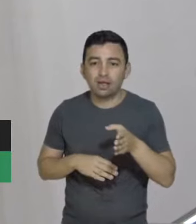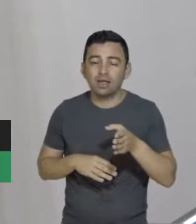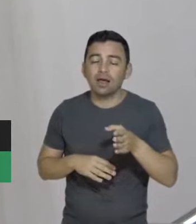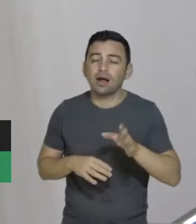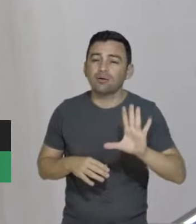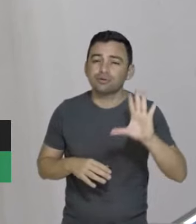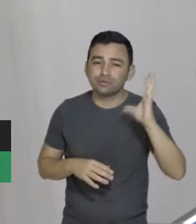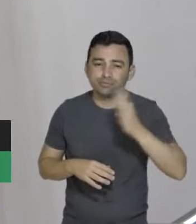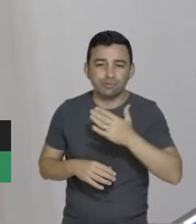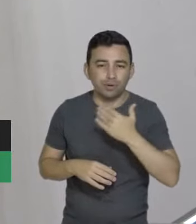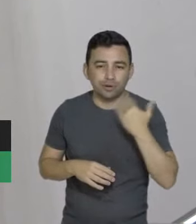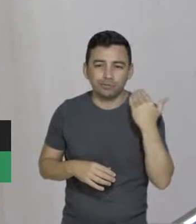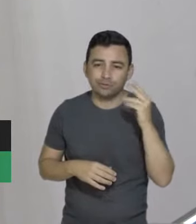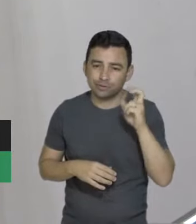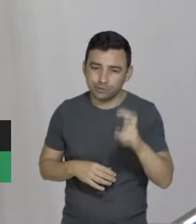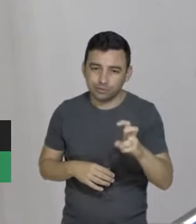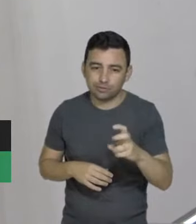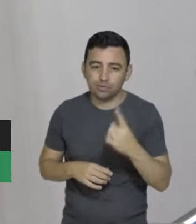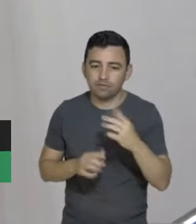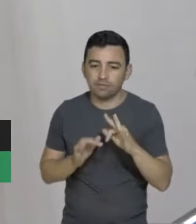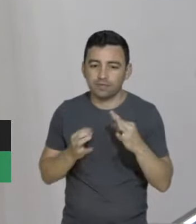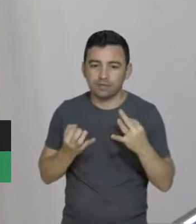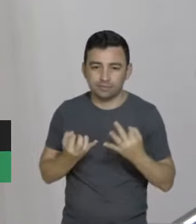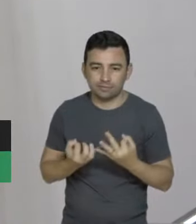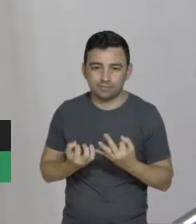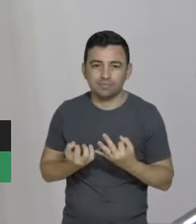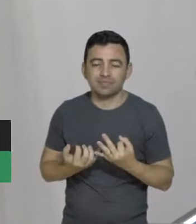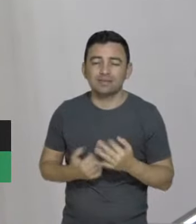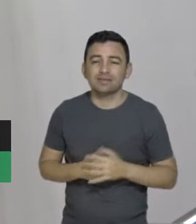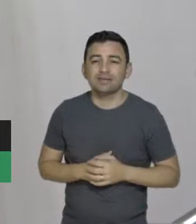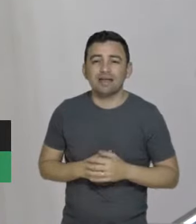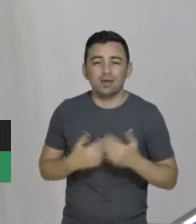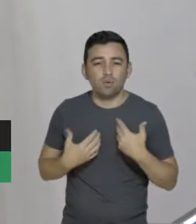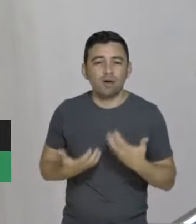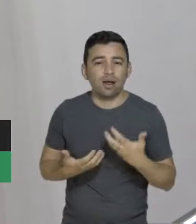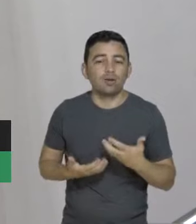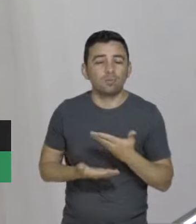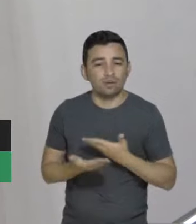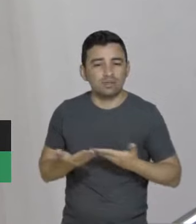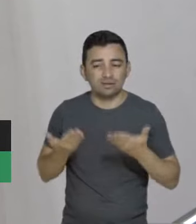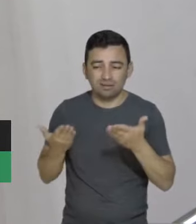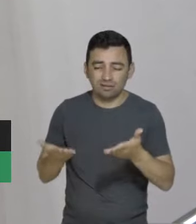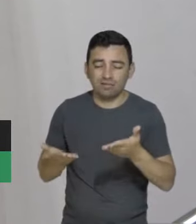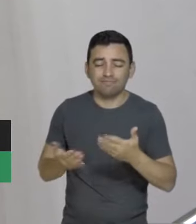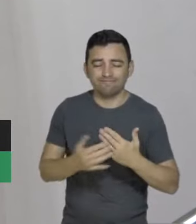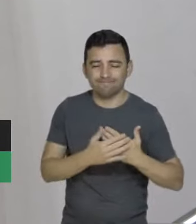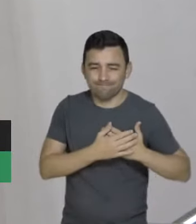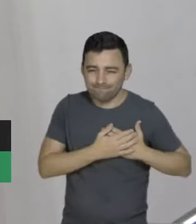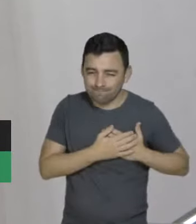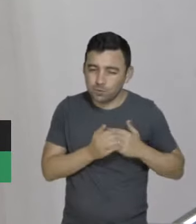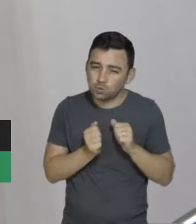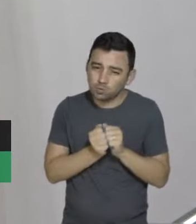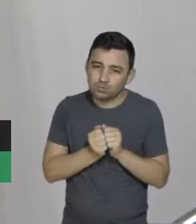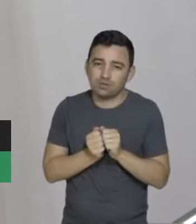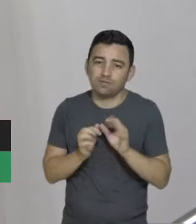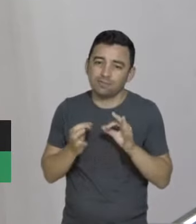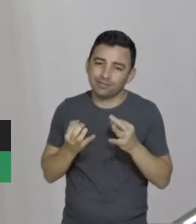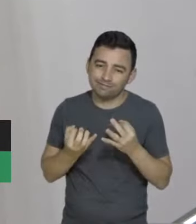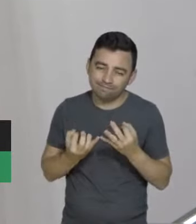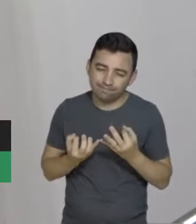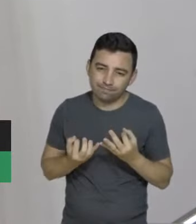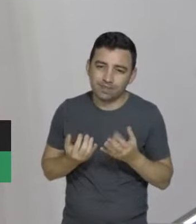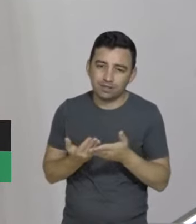família. É muito triste, quero compartilhar com a família a tristeza desses 5